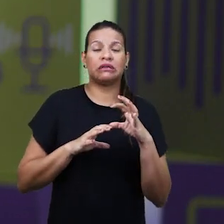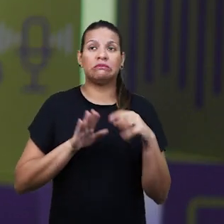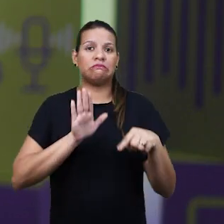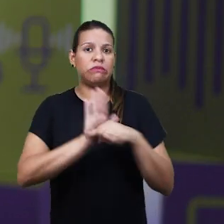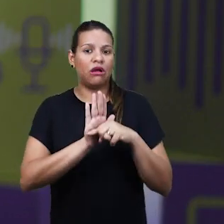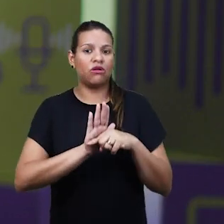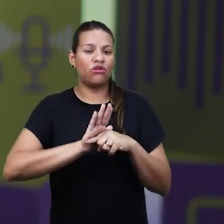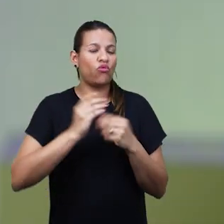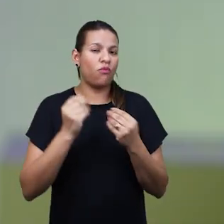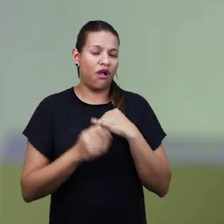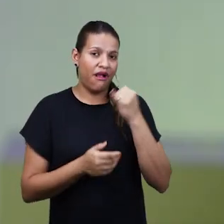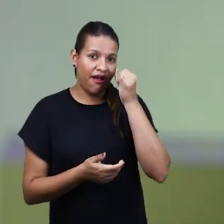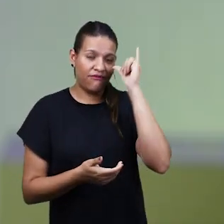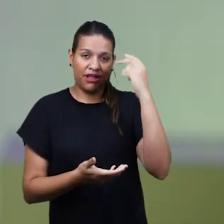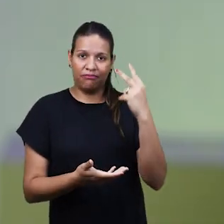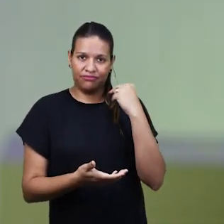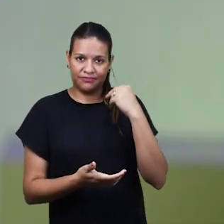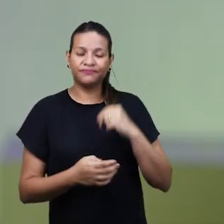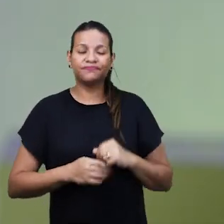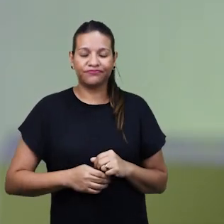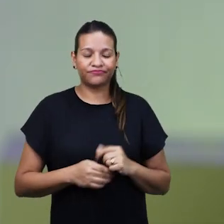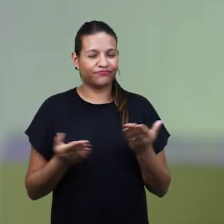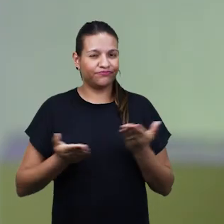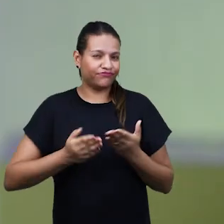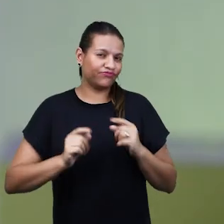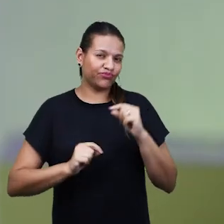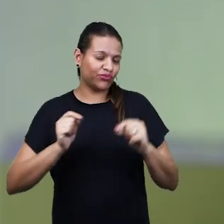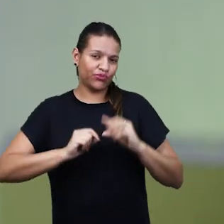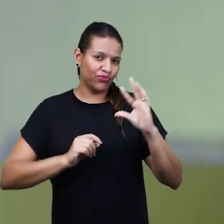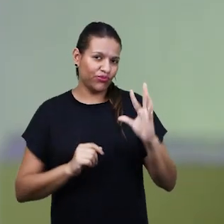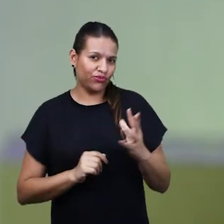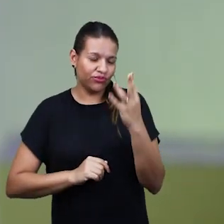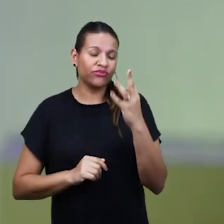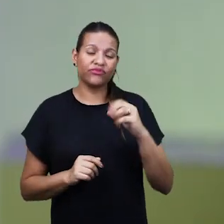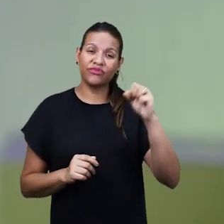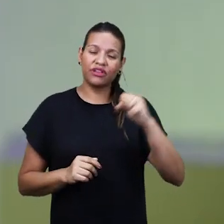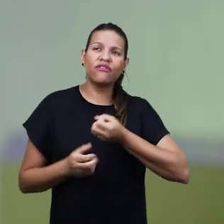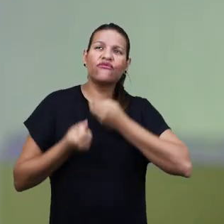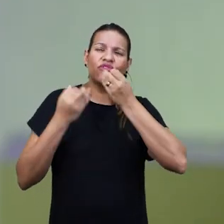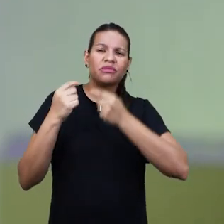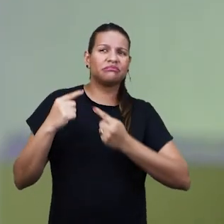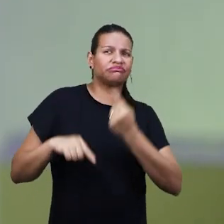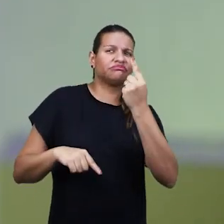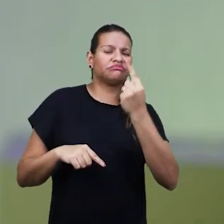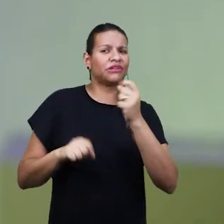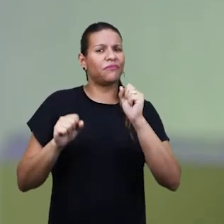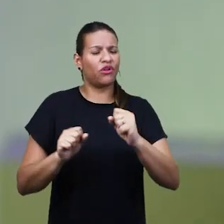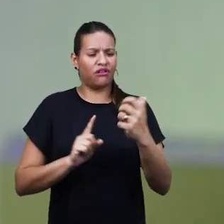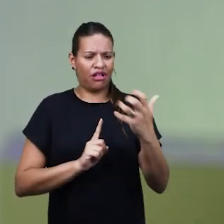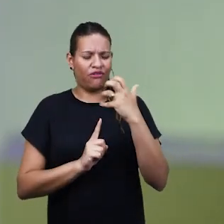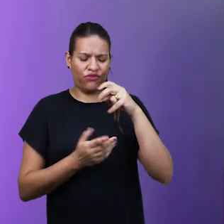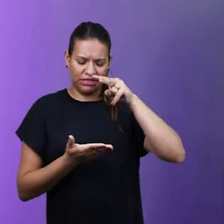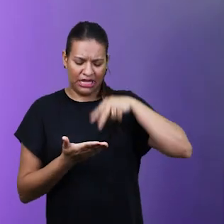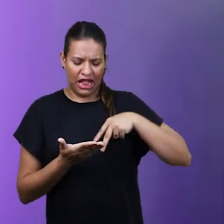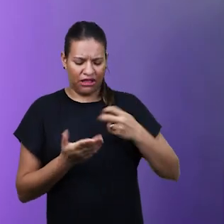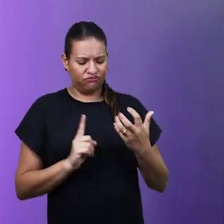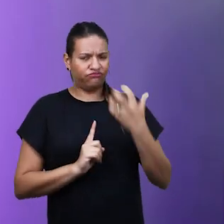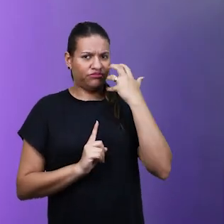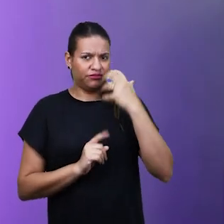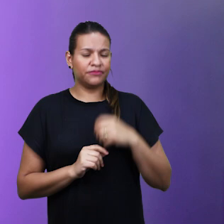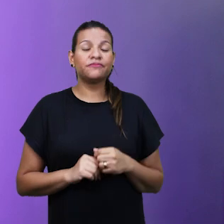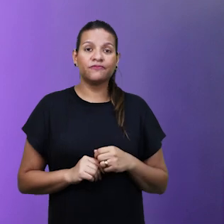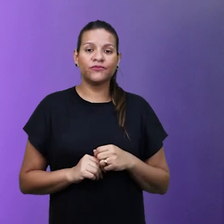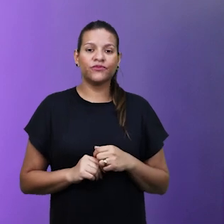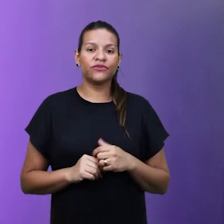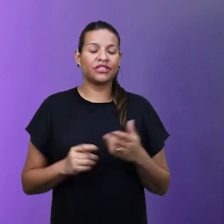nessas armadilhas. Hoje, o fato é: a desinformação pode influenciar a decisão do eleitor. Para